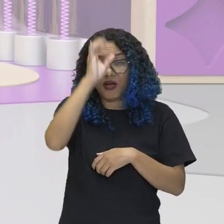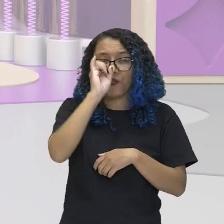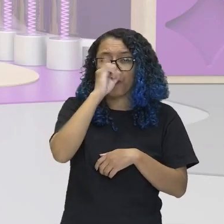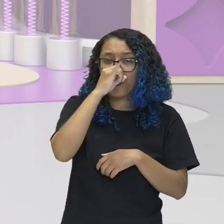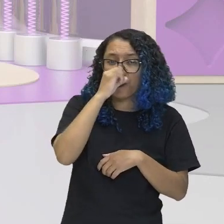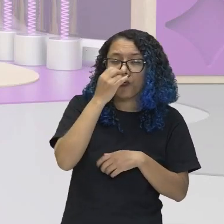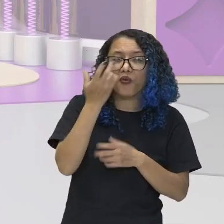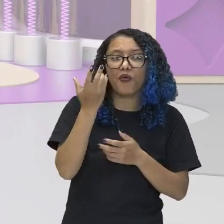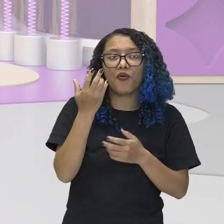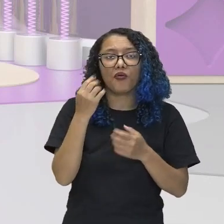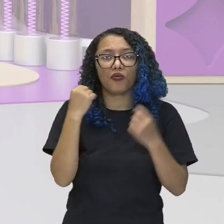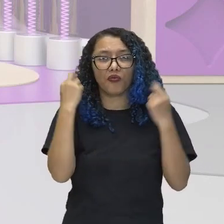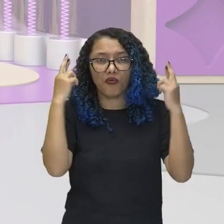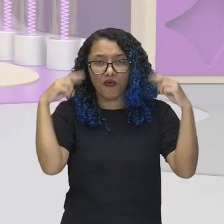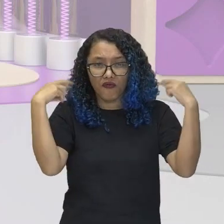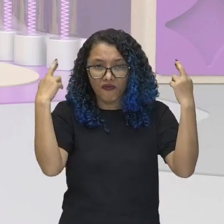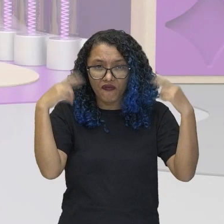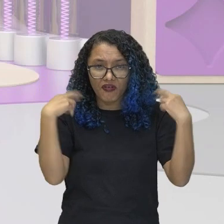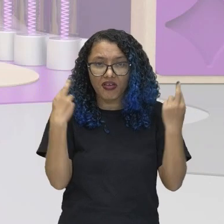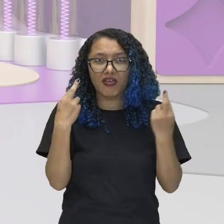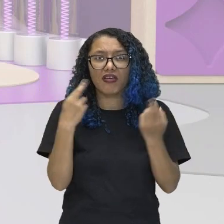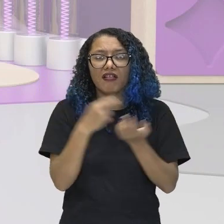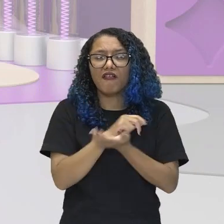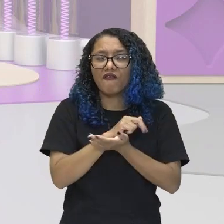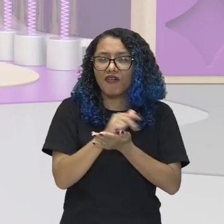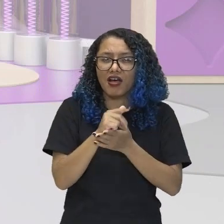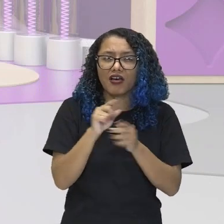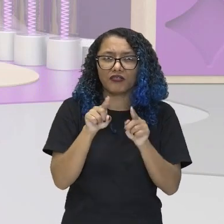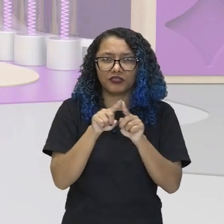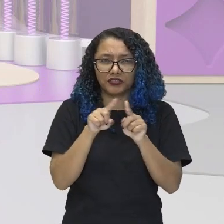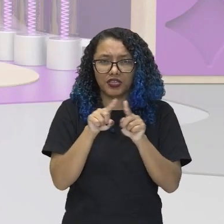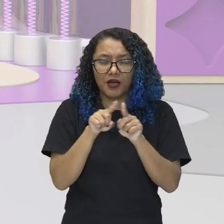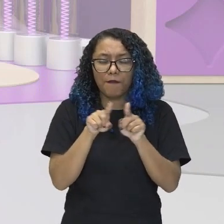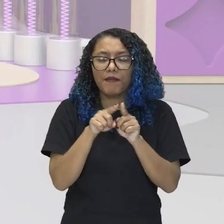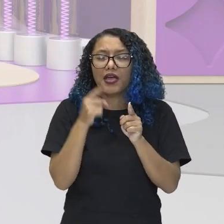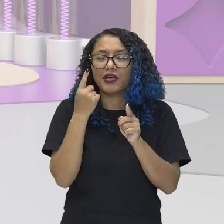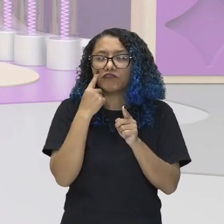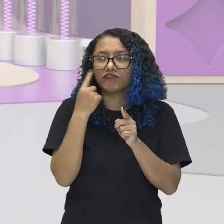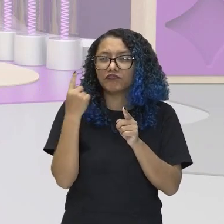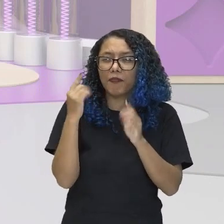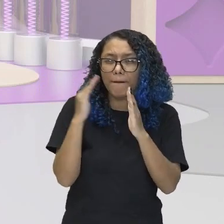ovelha, cabra, temos também lá no finalzinho perto da casinha,